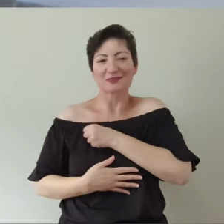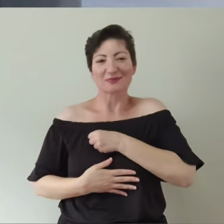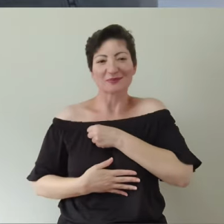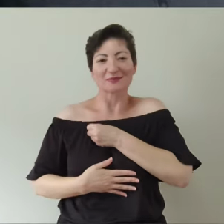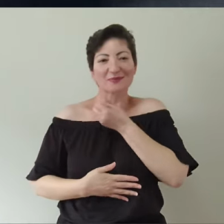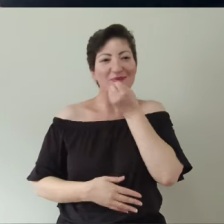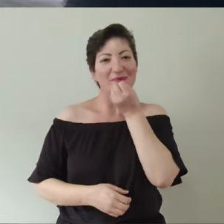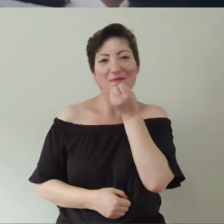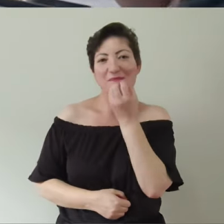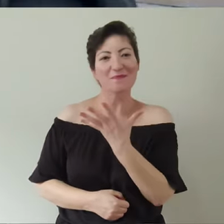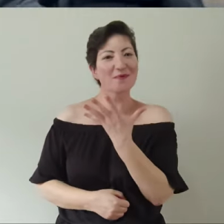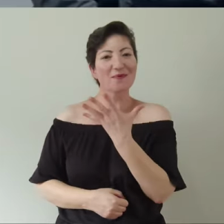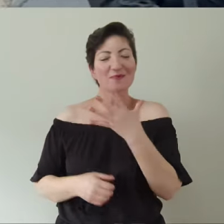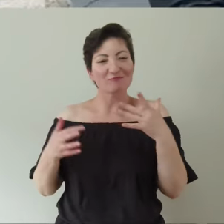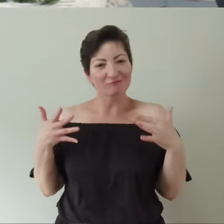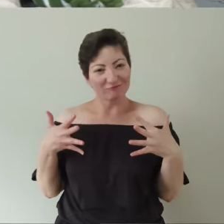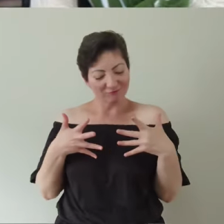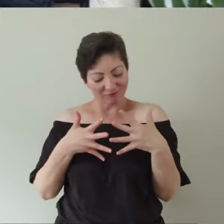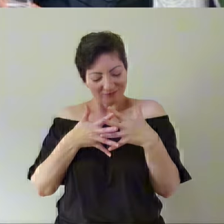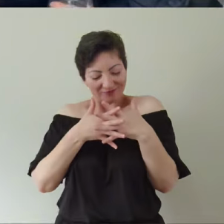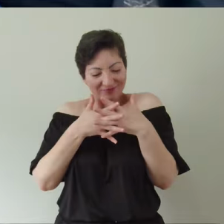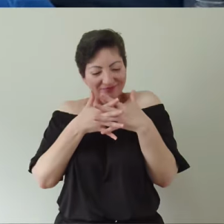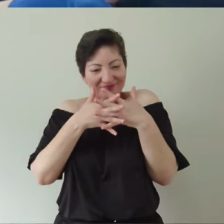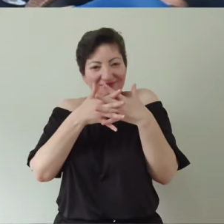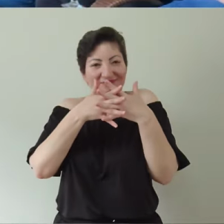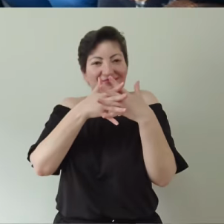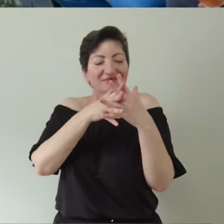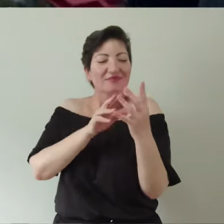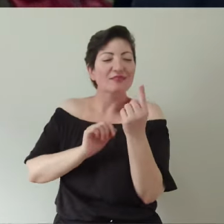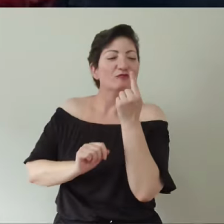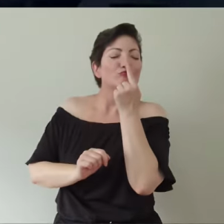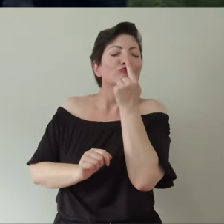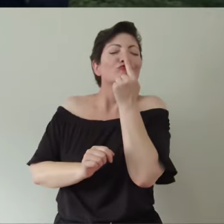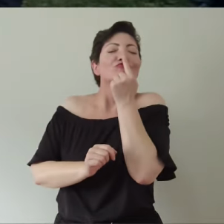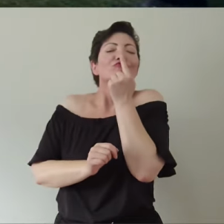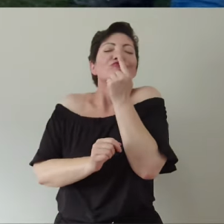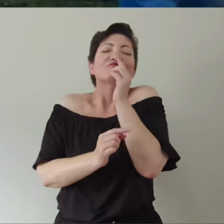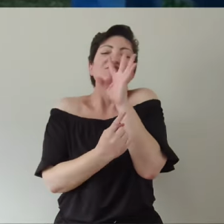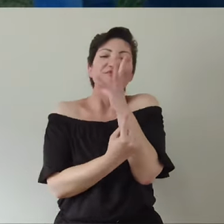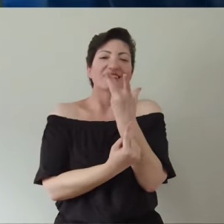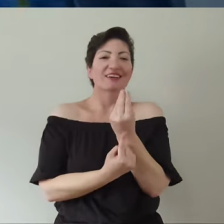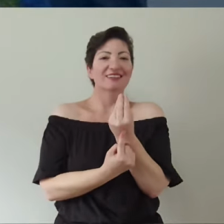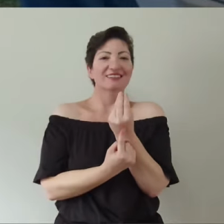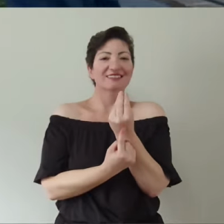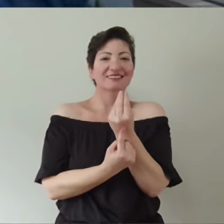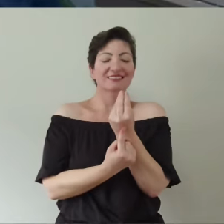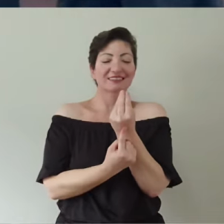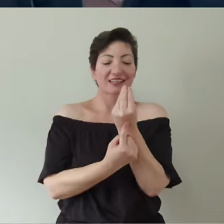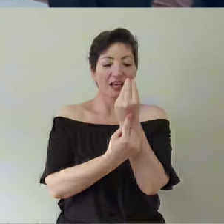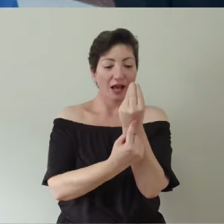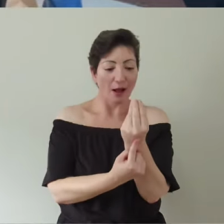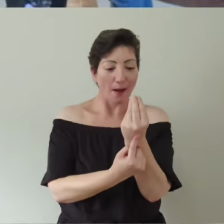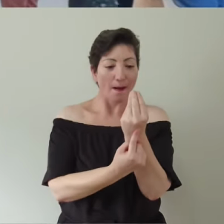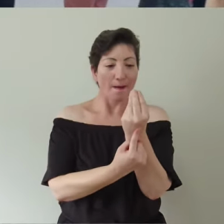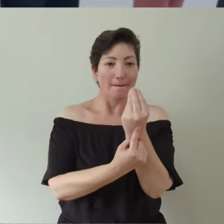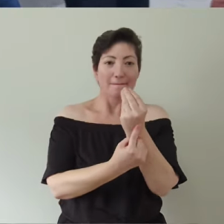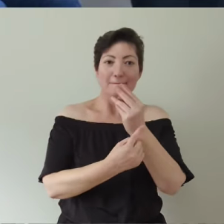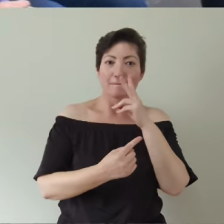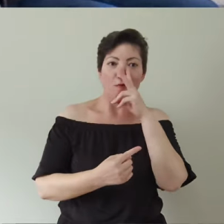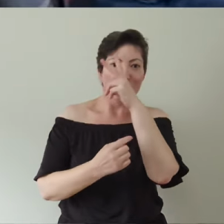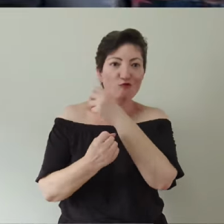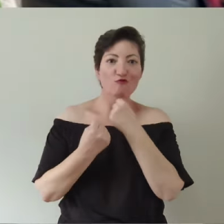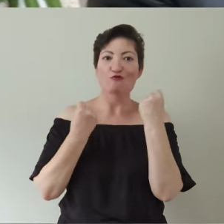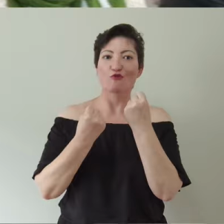momentos bons que enlaçaram muitas vidas através da arte. Como a arte é poderosa!